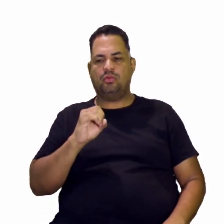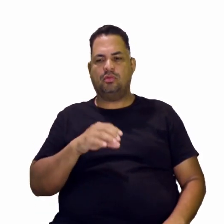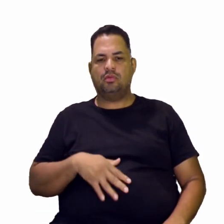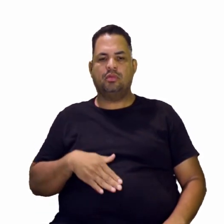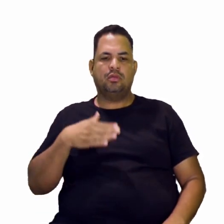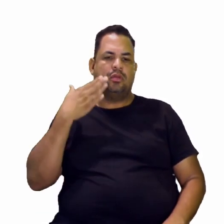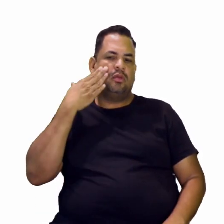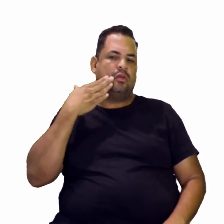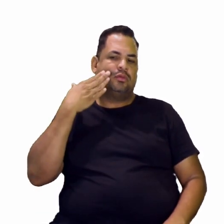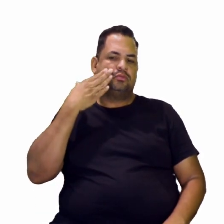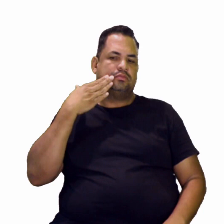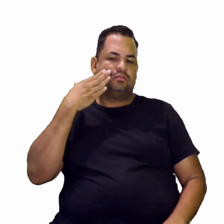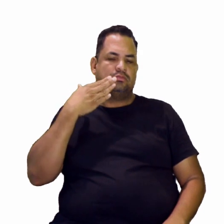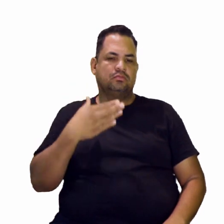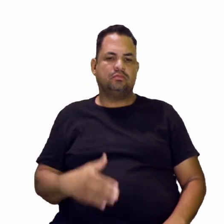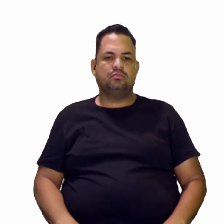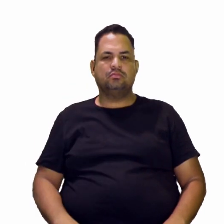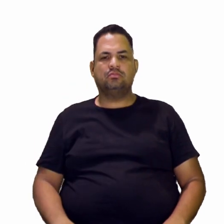rosa.